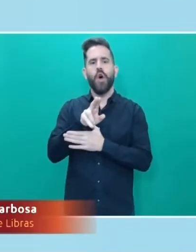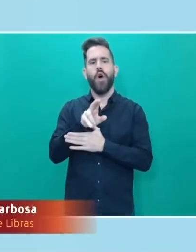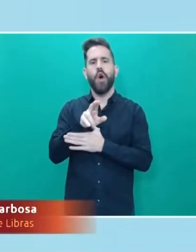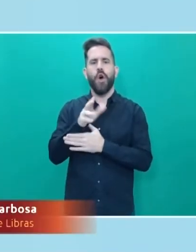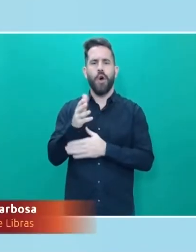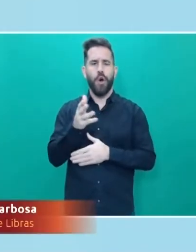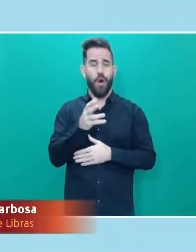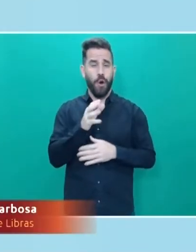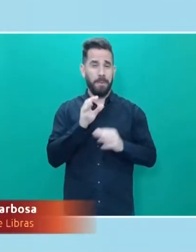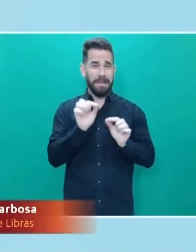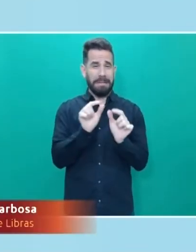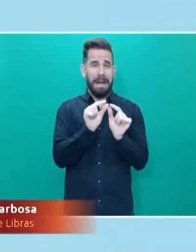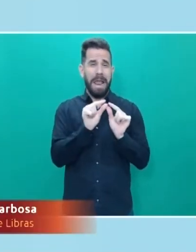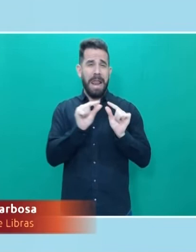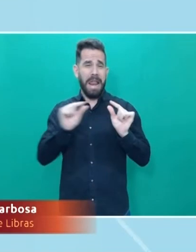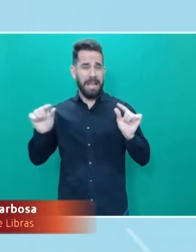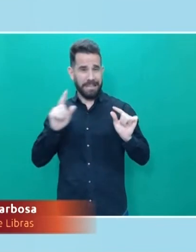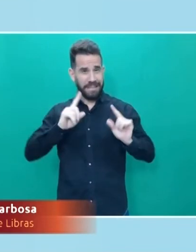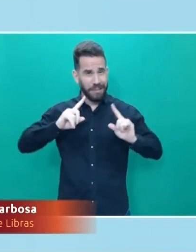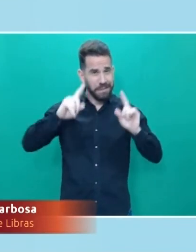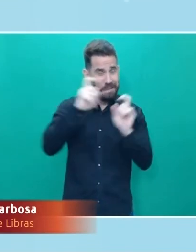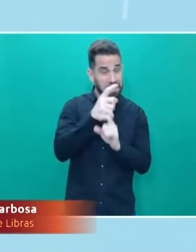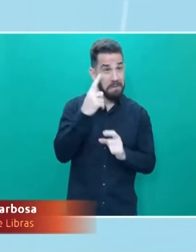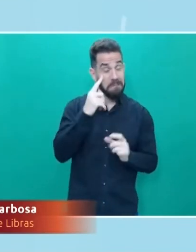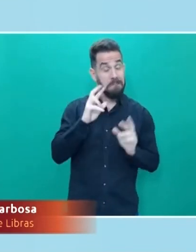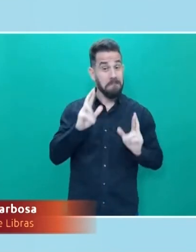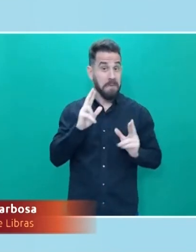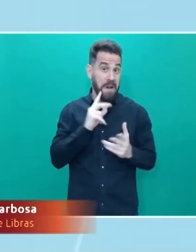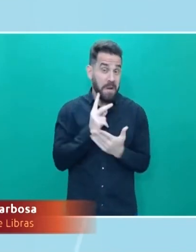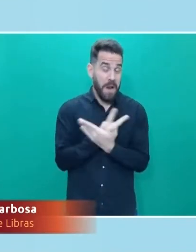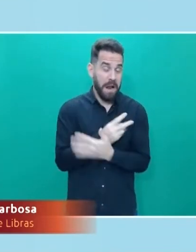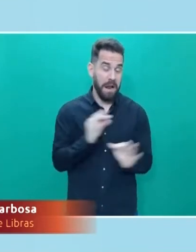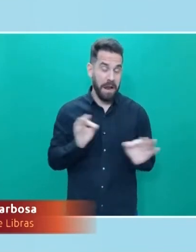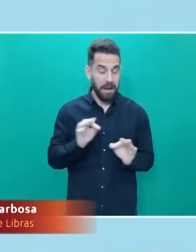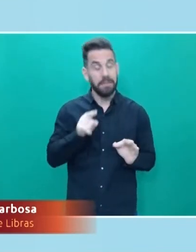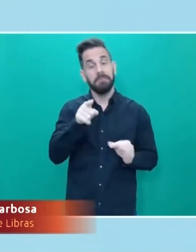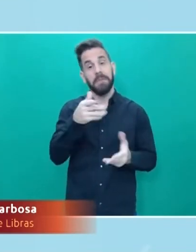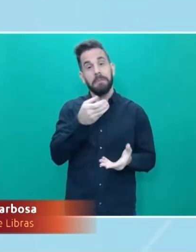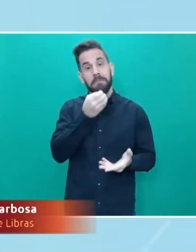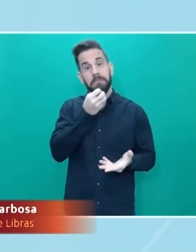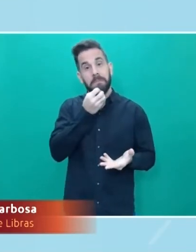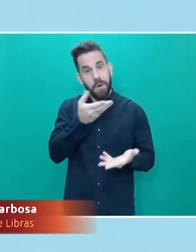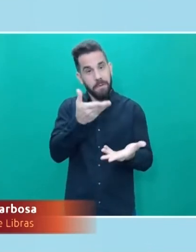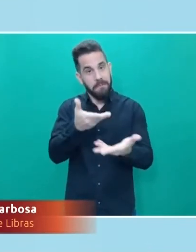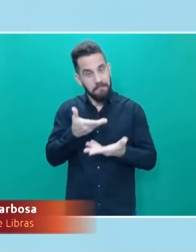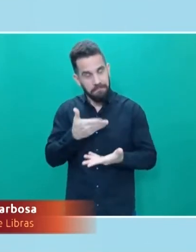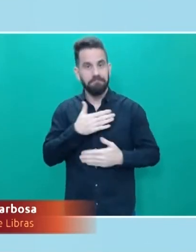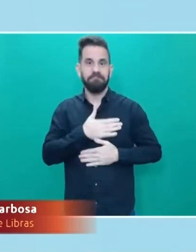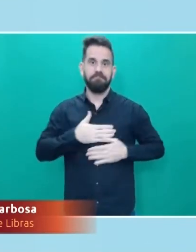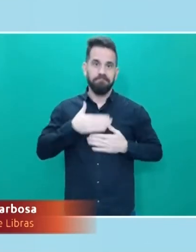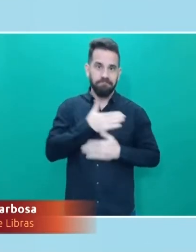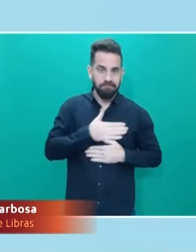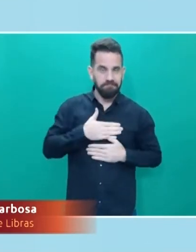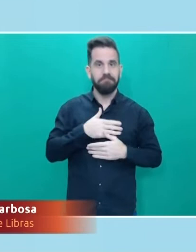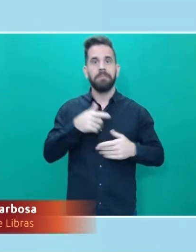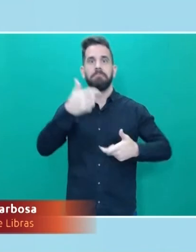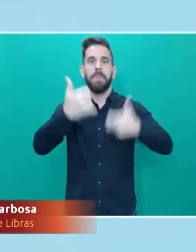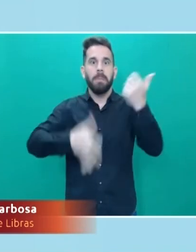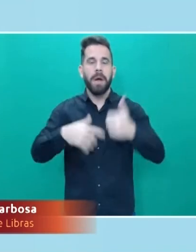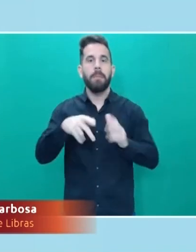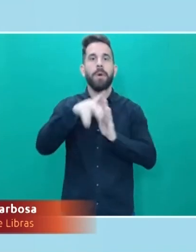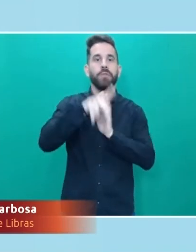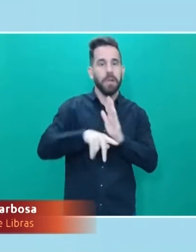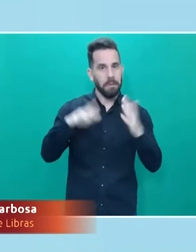não ter errado. Um prazer receber você aqui para falar um pouco sobre esse projeto e parabéns pela iniciativa, viu?